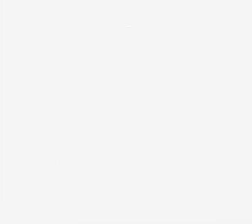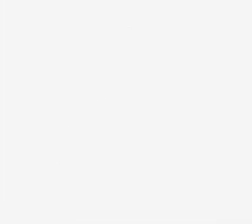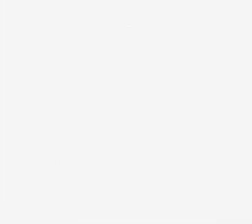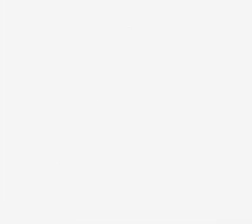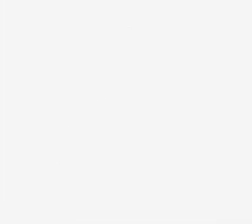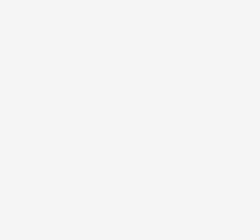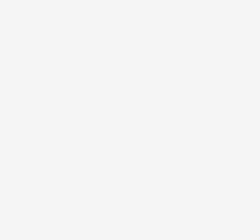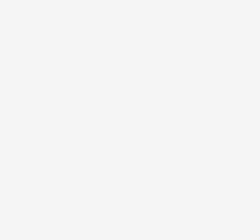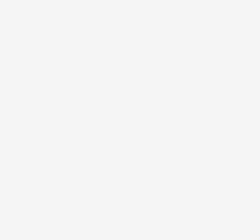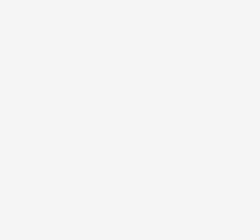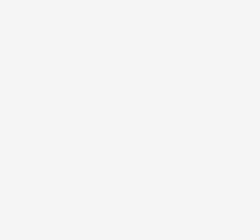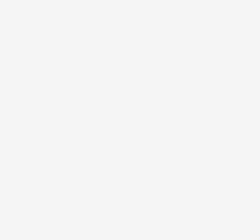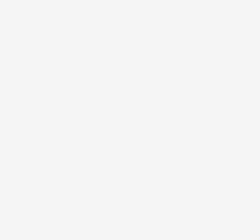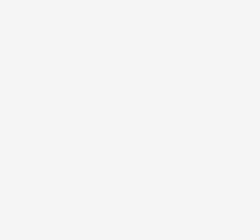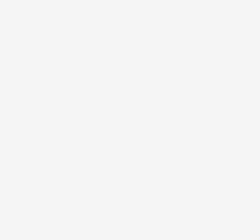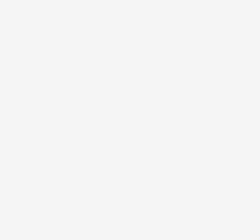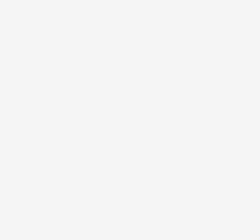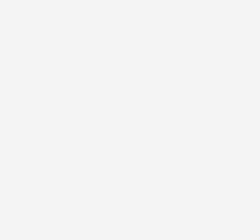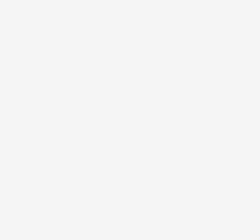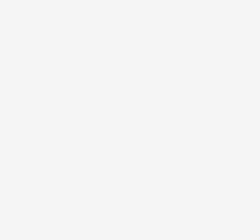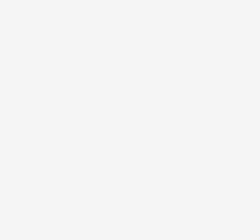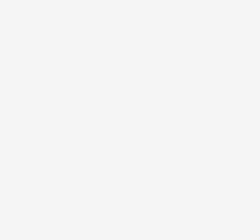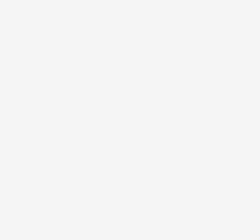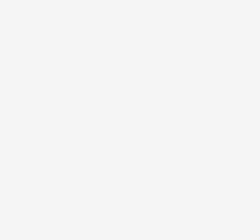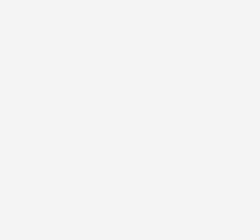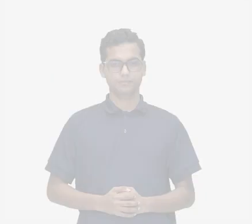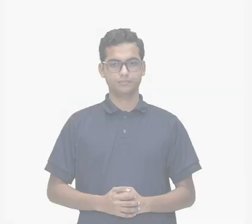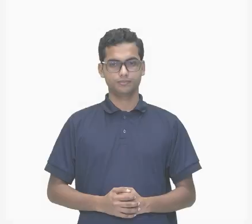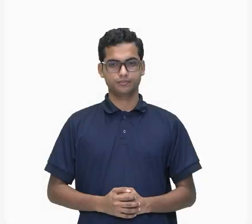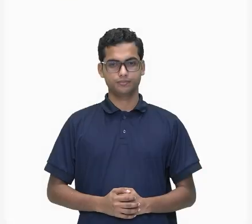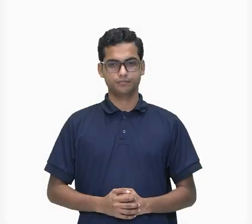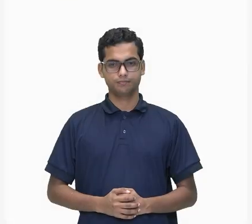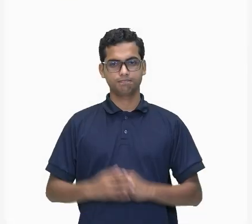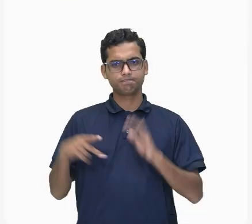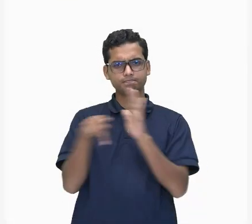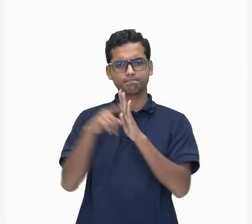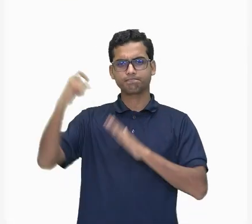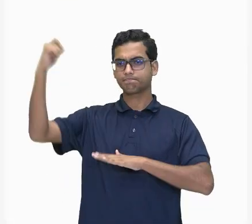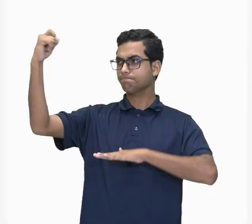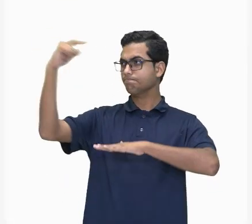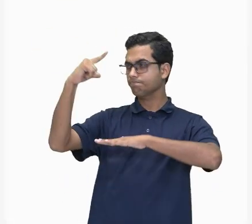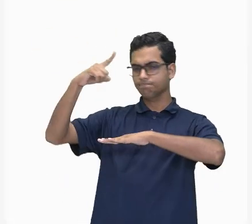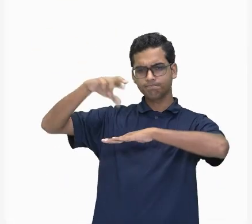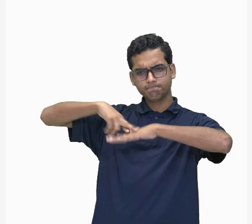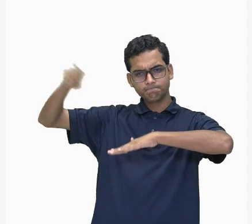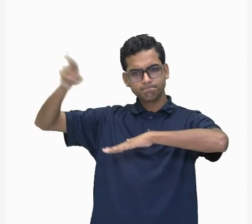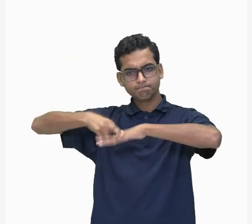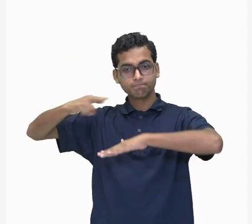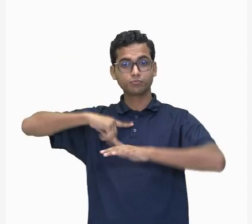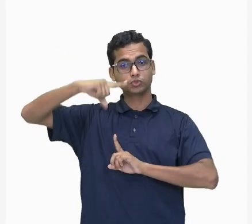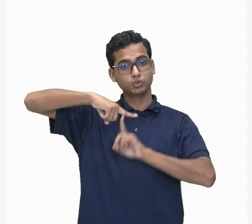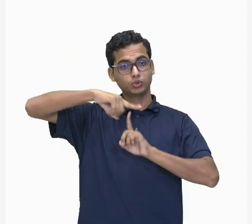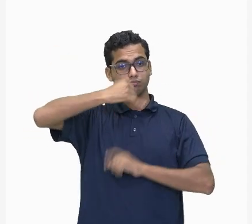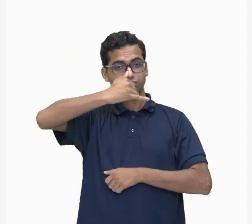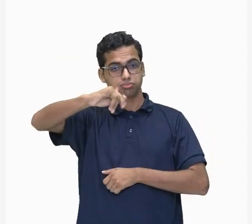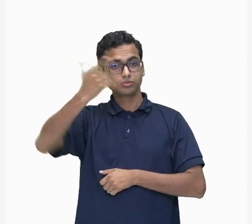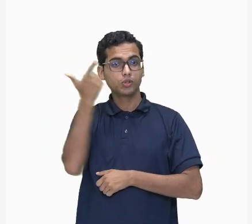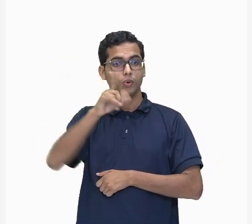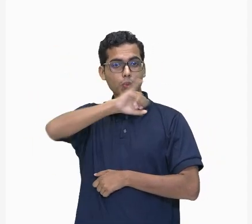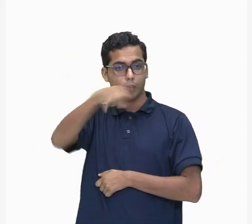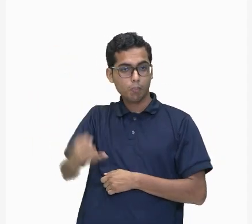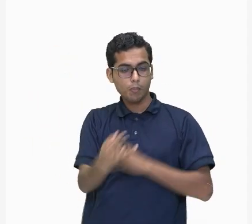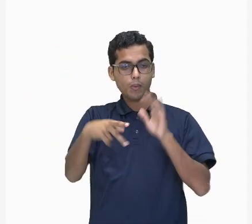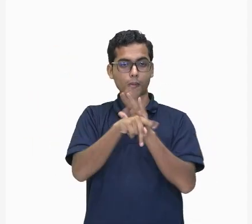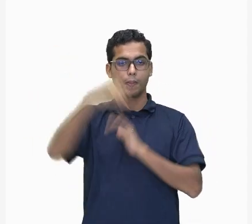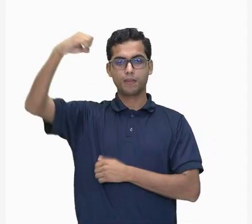energia renovável. A radiação solar pode ser considerada uma fonte de energia que pode ser aproveitada na forma de luz,